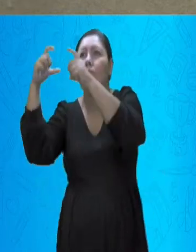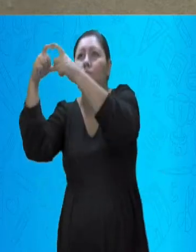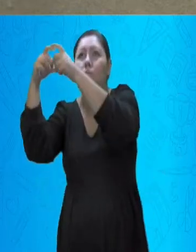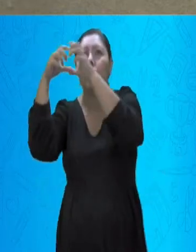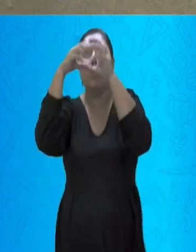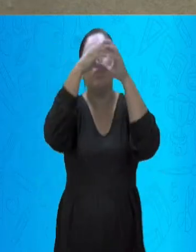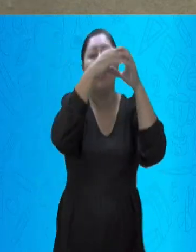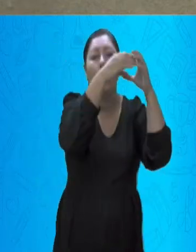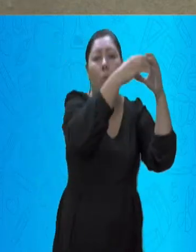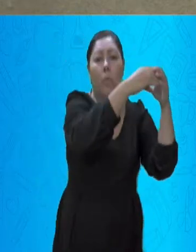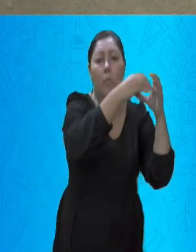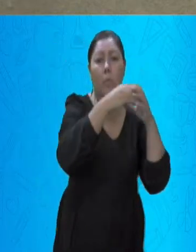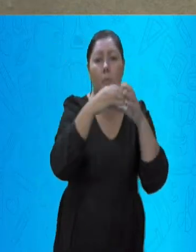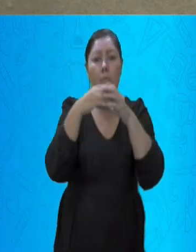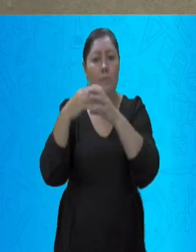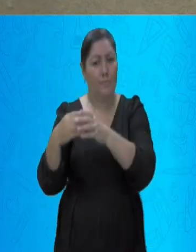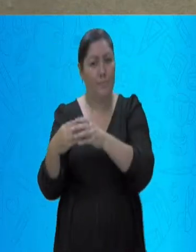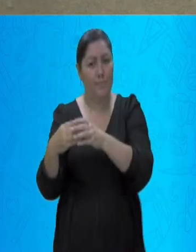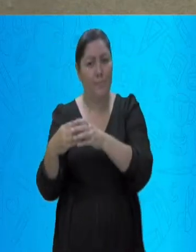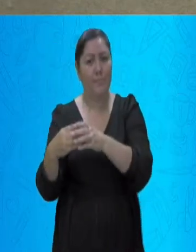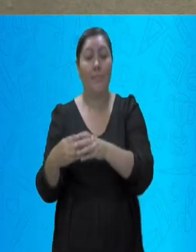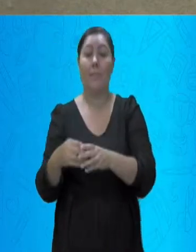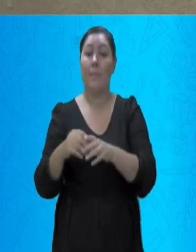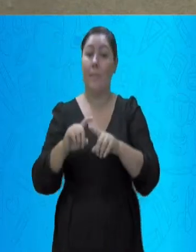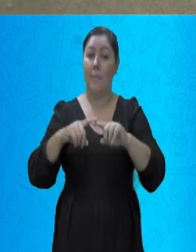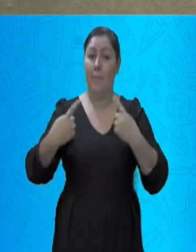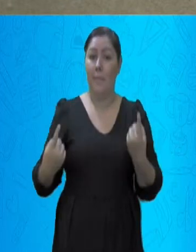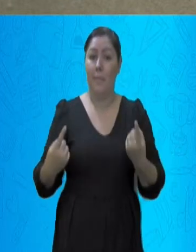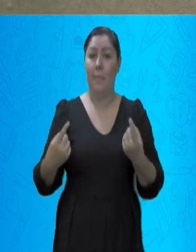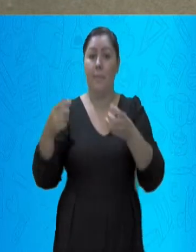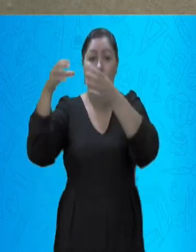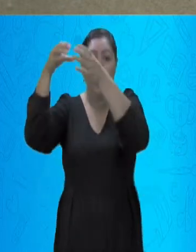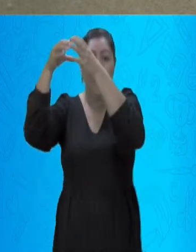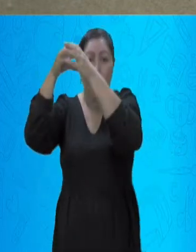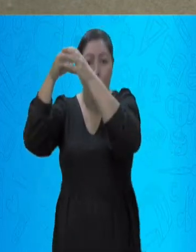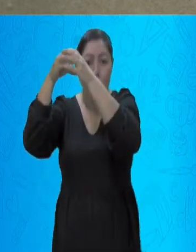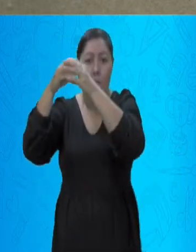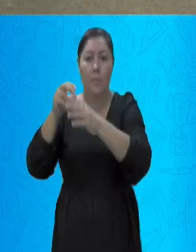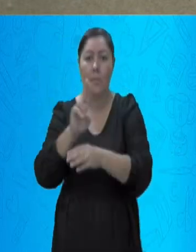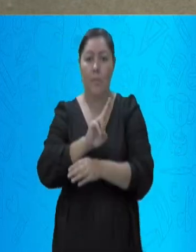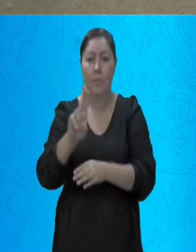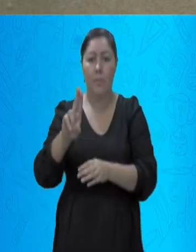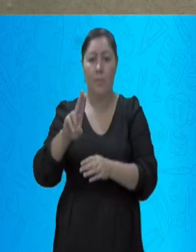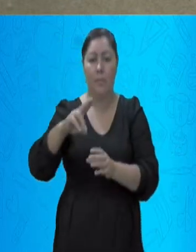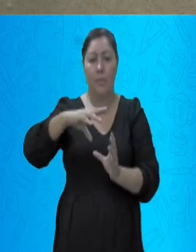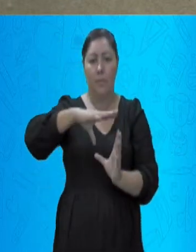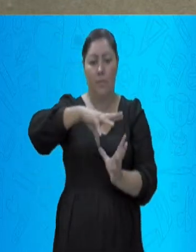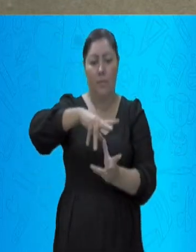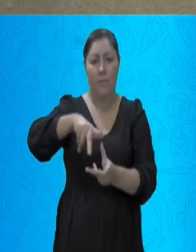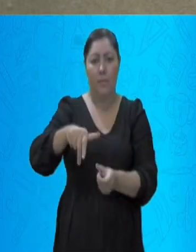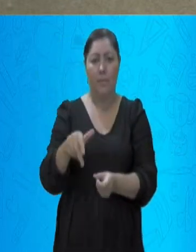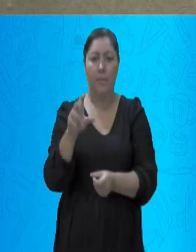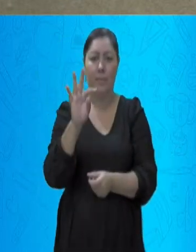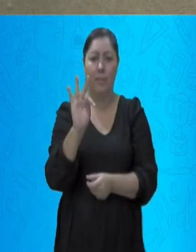planeta Terra. Portanto, letra maiúscula e classificação substantivo